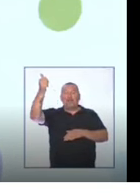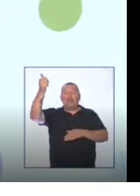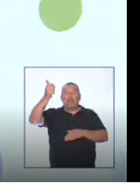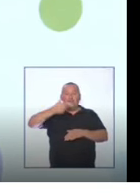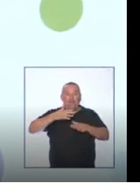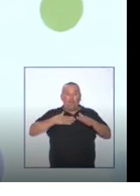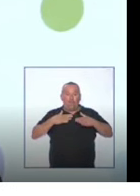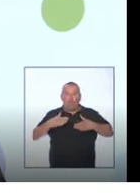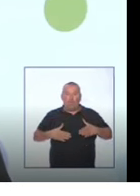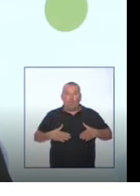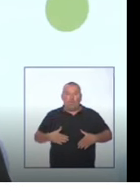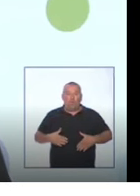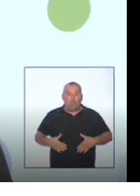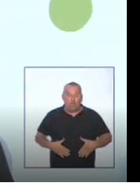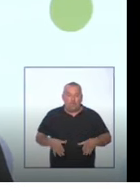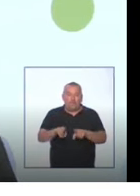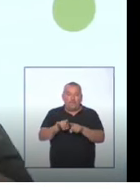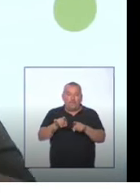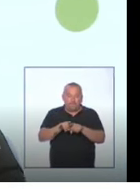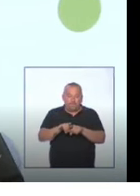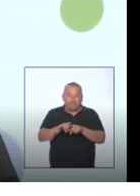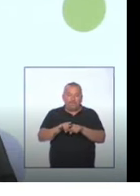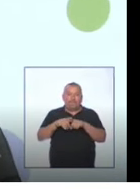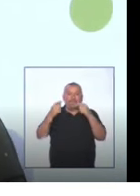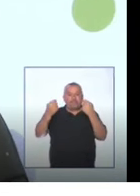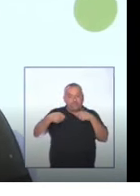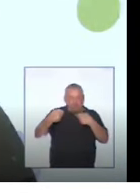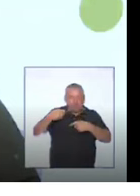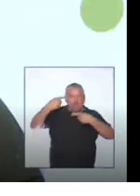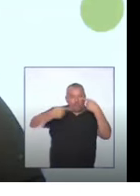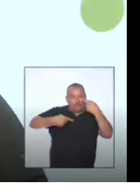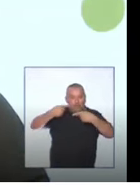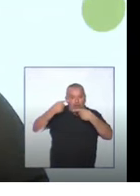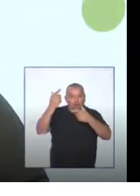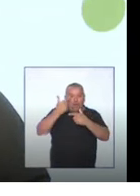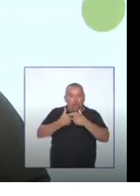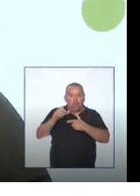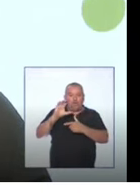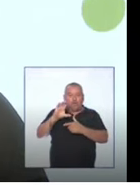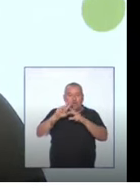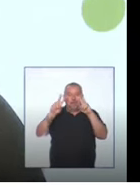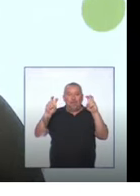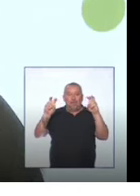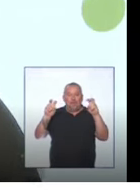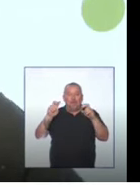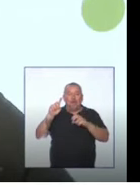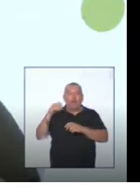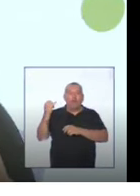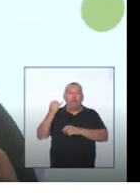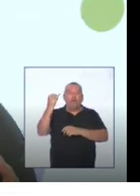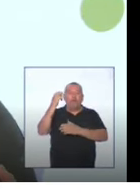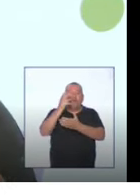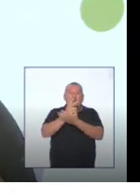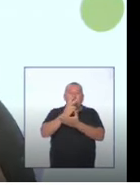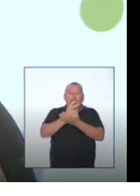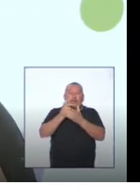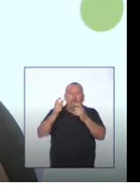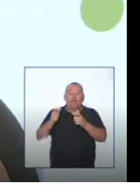forma física. E a gente precisa, então, debater e questionar sobre esses assuntos. É fundamental a gente manter esse